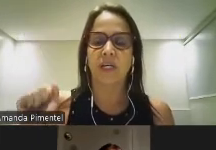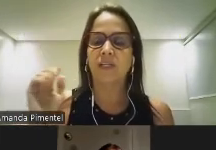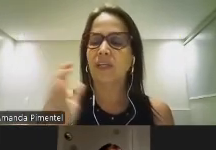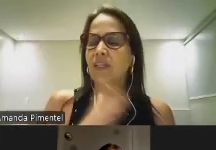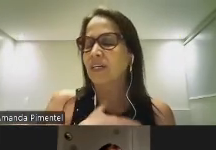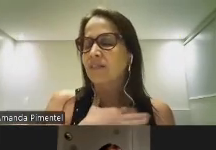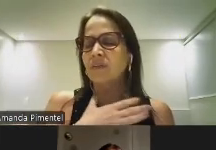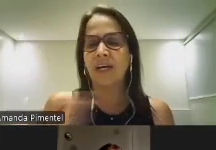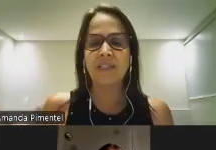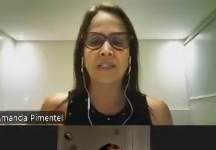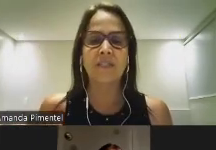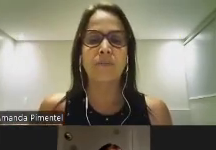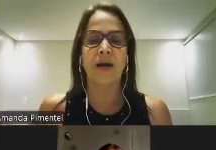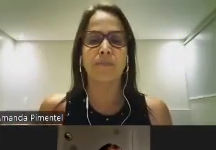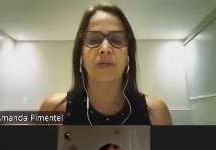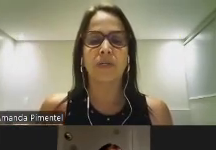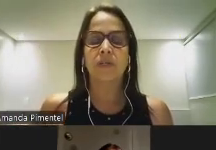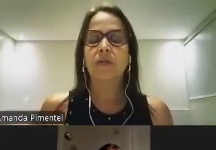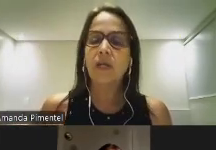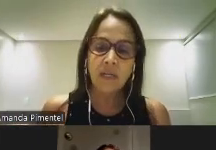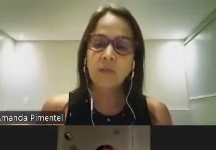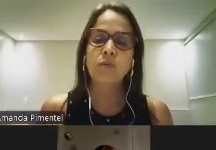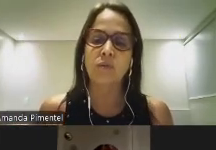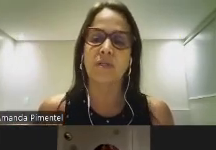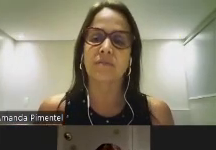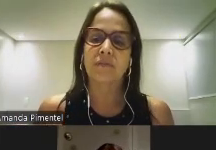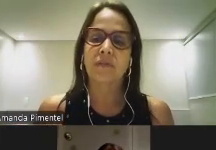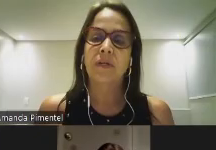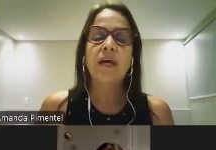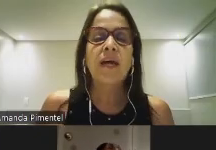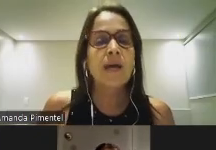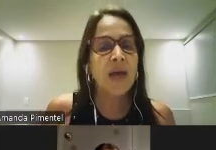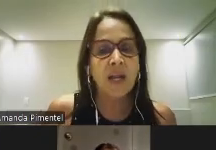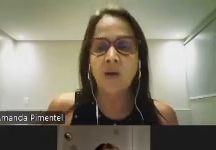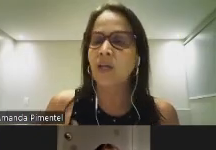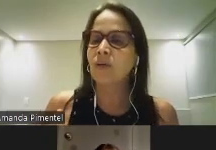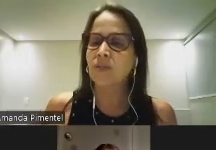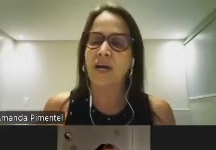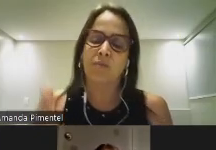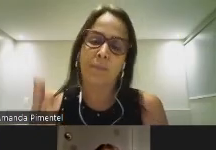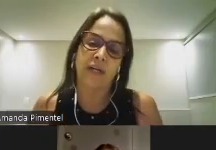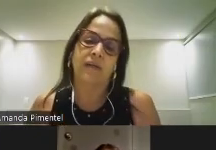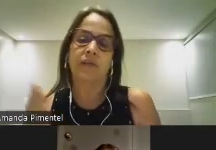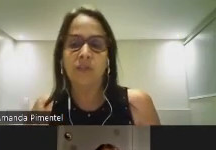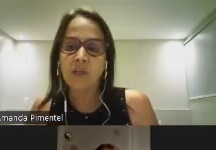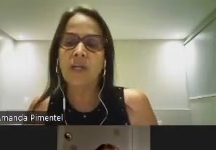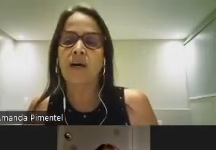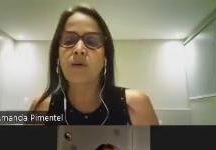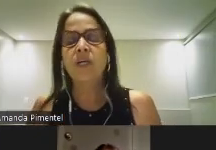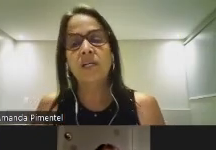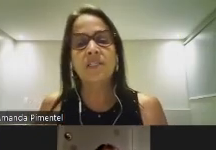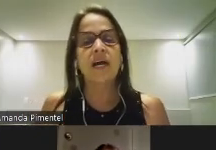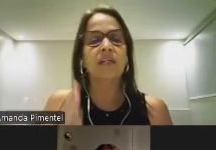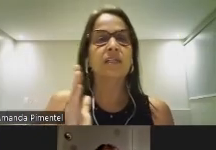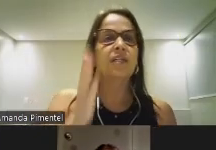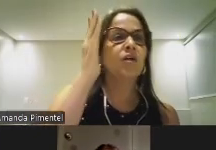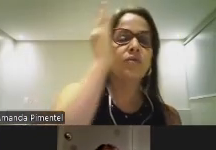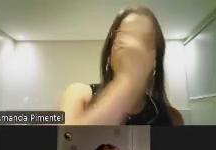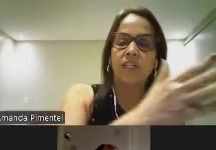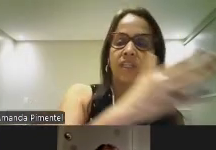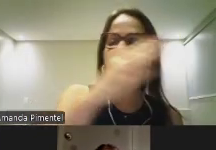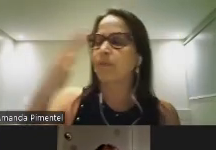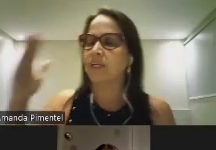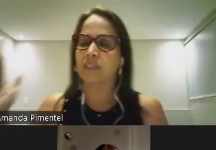hora, ele tem indicação clássica de CPAP, ele não usa. É melhor ele usar um aparelho intraoral e ele sair